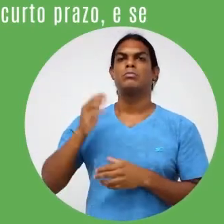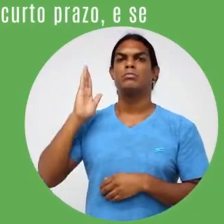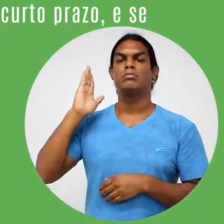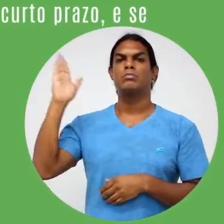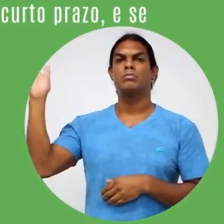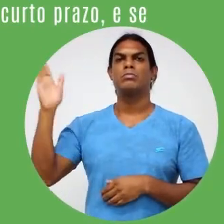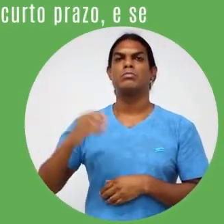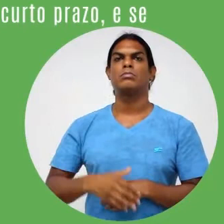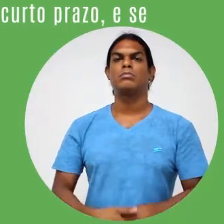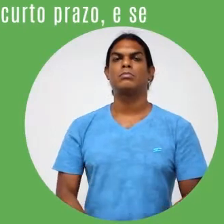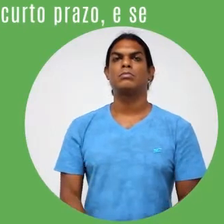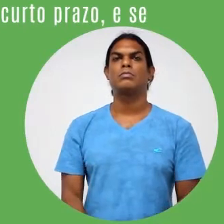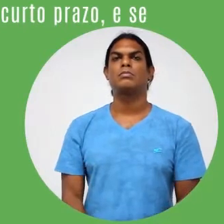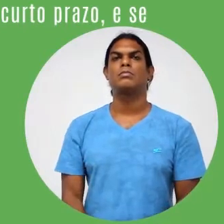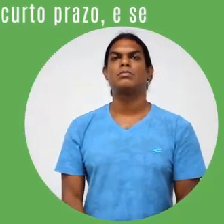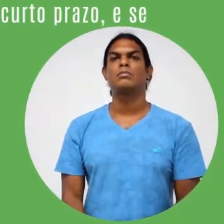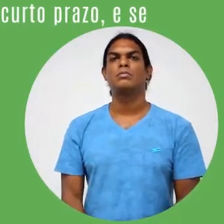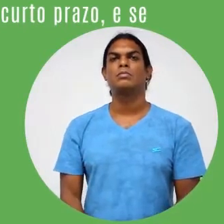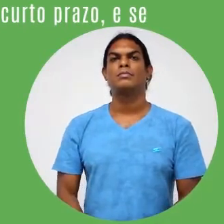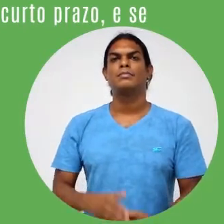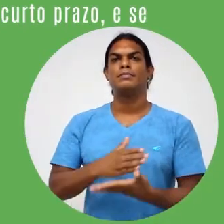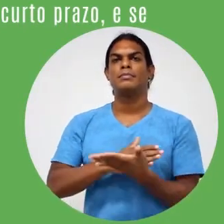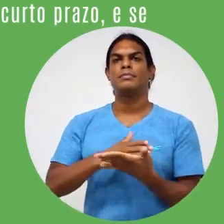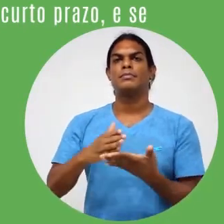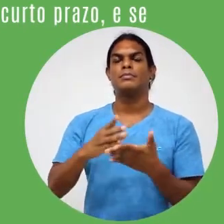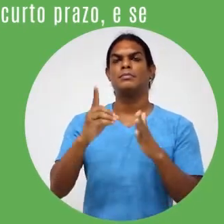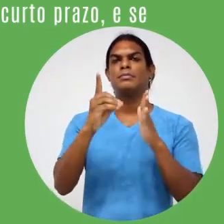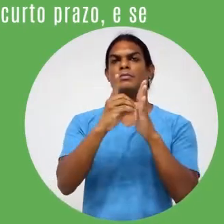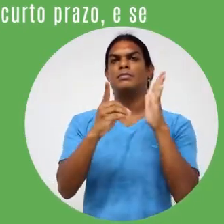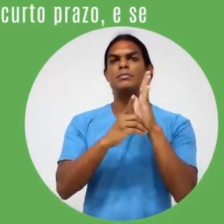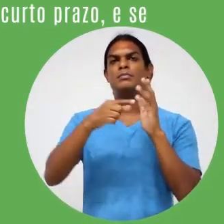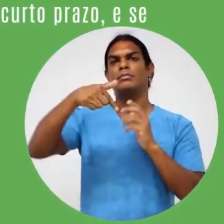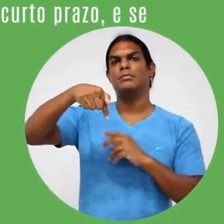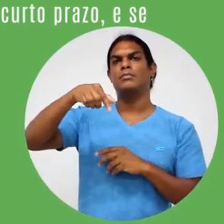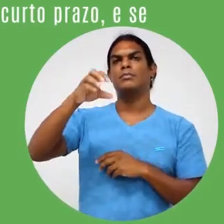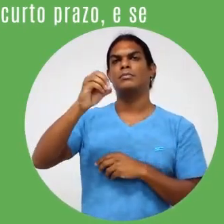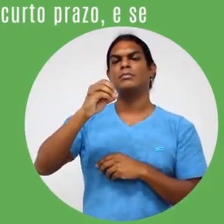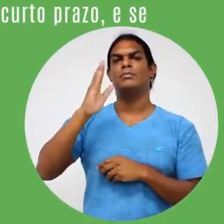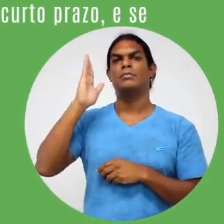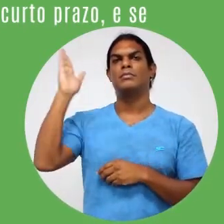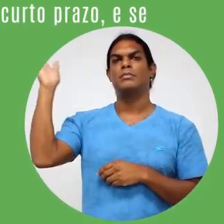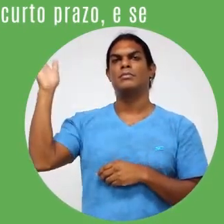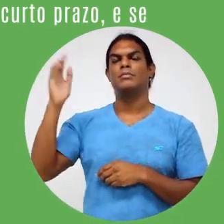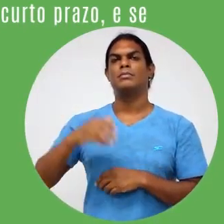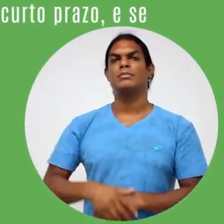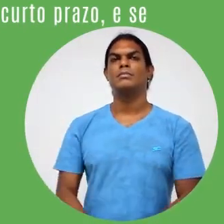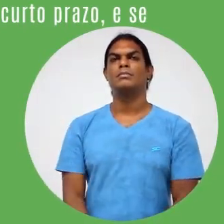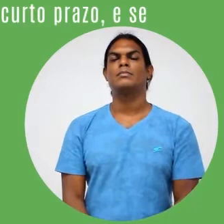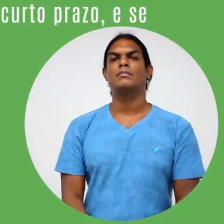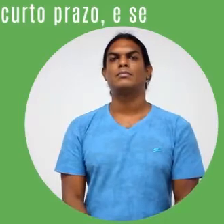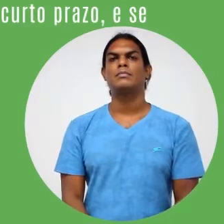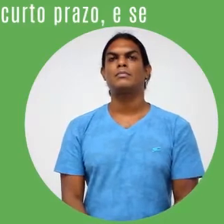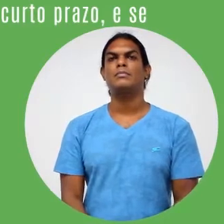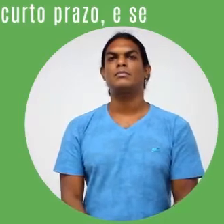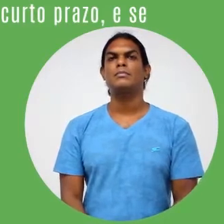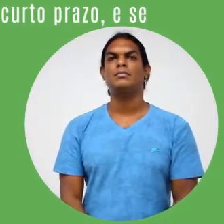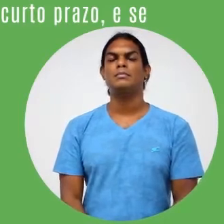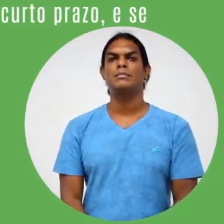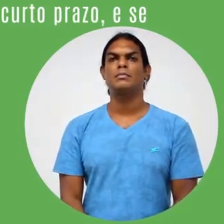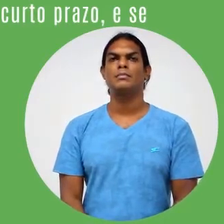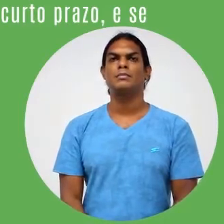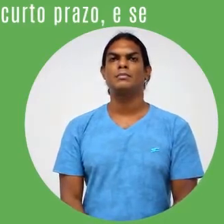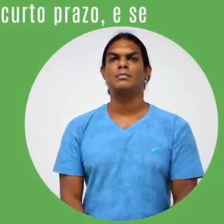dos audiovisuais com a escola foi na década de 70. Foram apenas no sentido de ilustrar conteúdos.